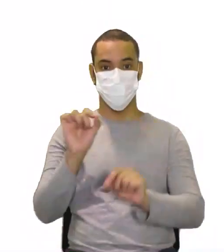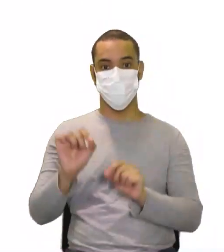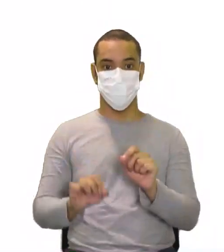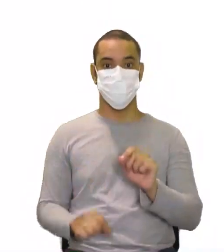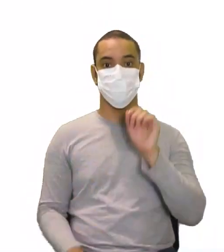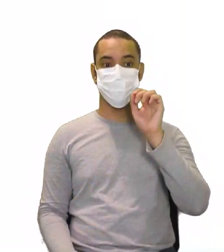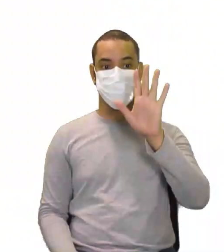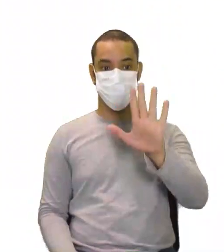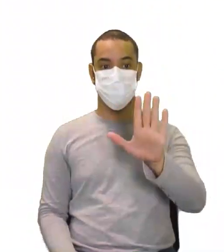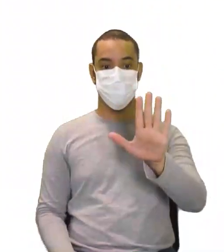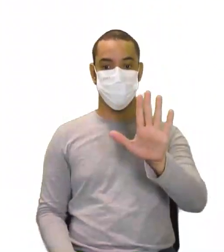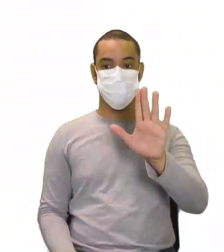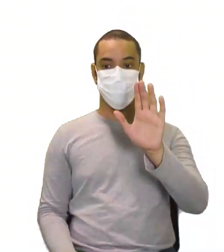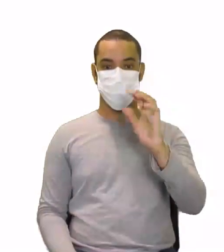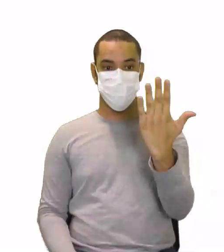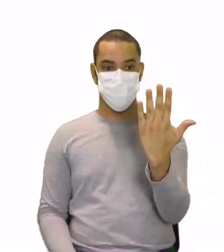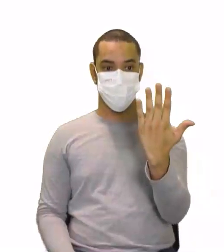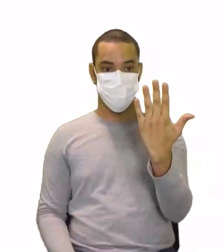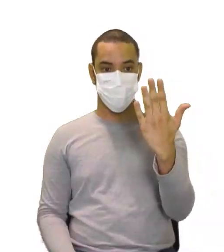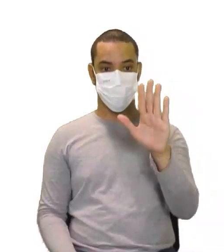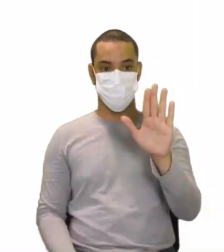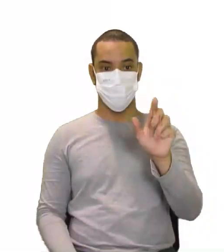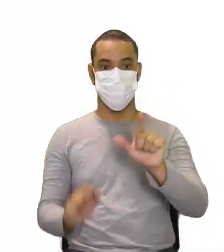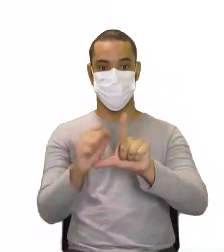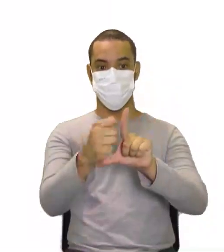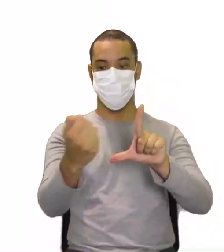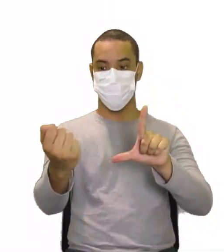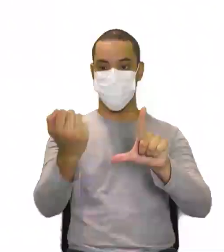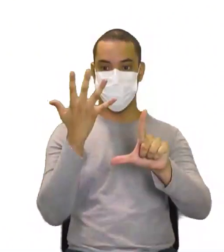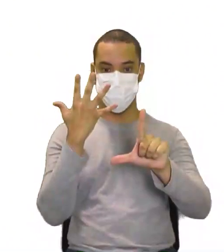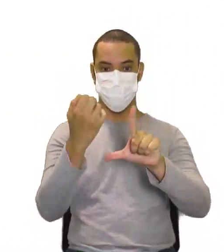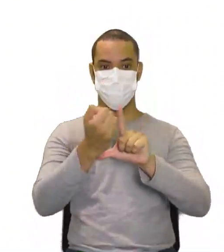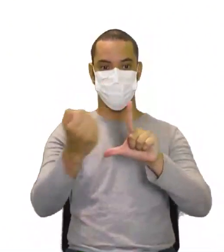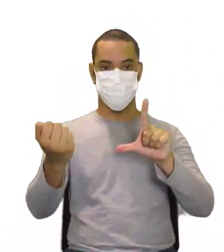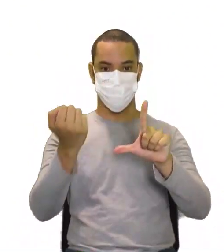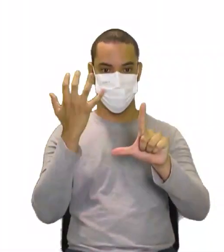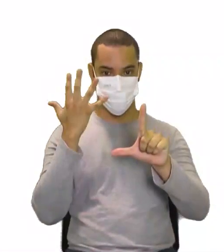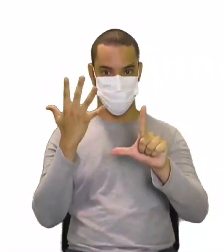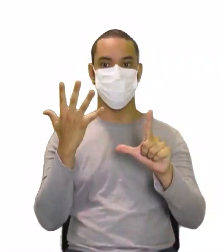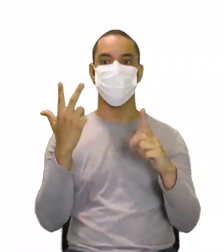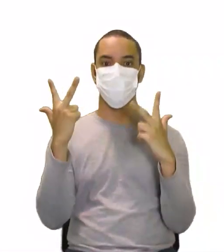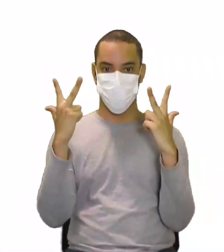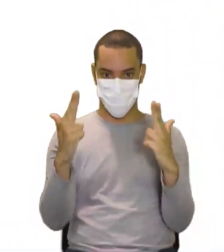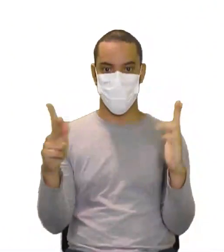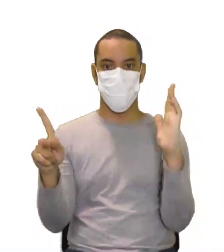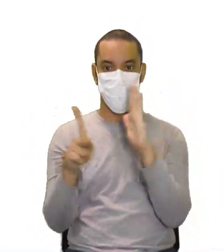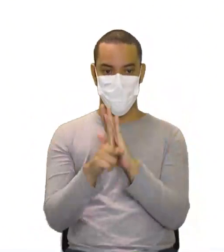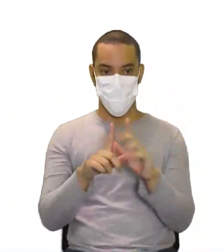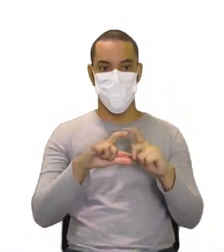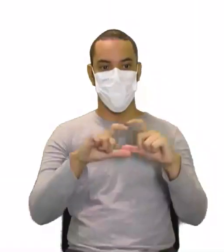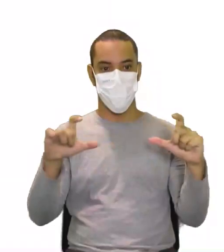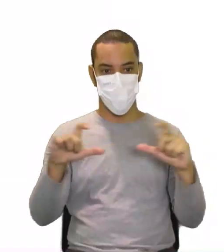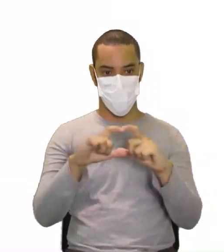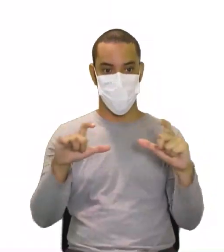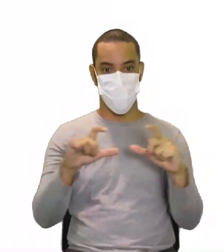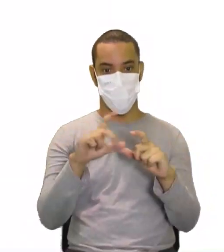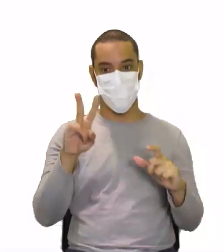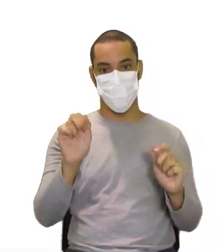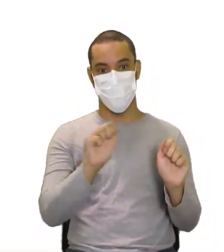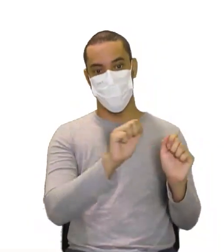direita, colocada até virada para cima, né? Que vai ficar exatamente a direção que a barra se desloca